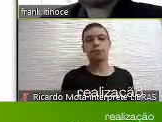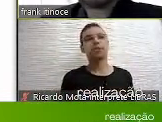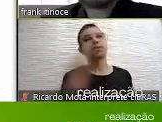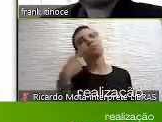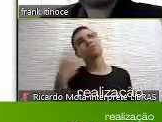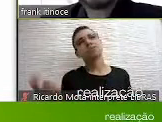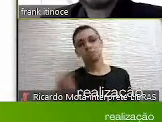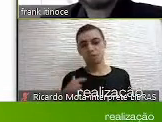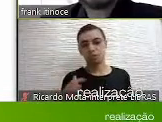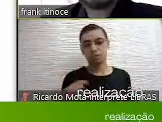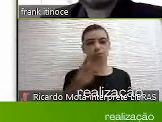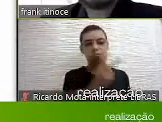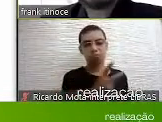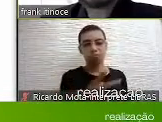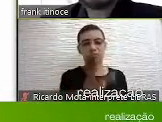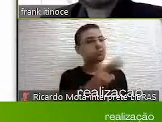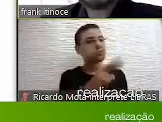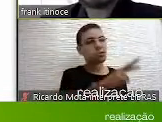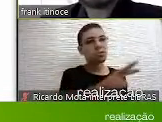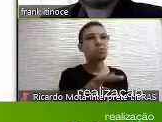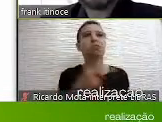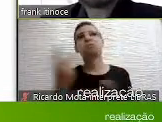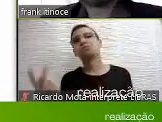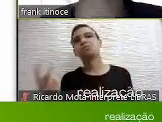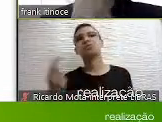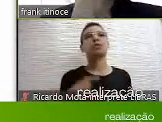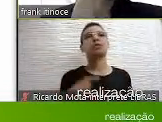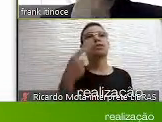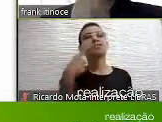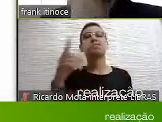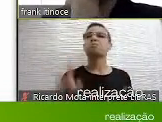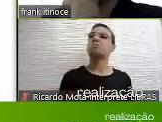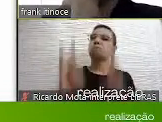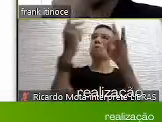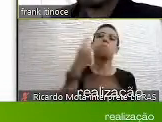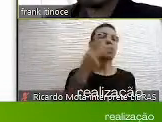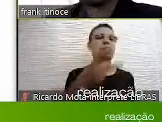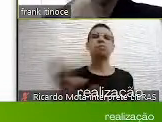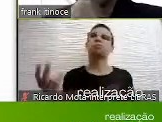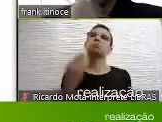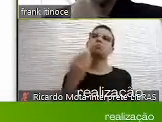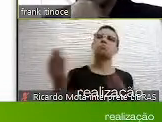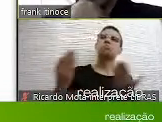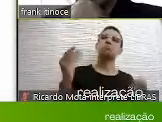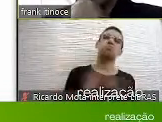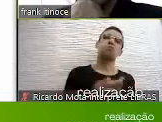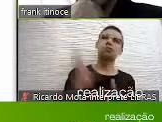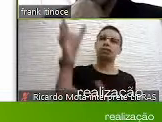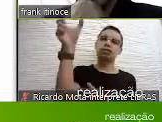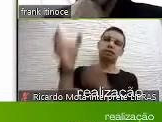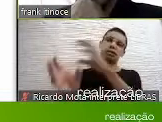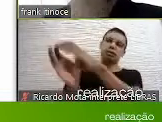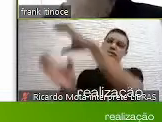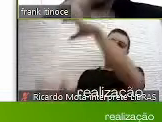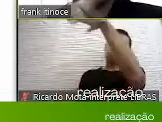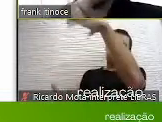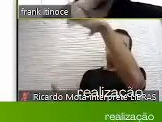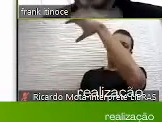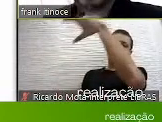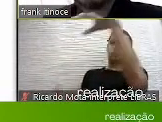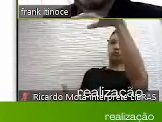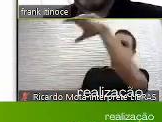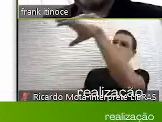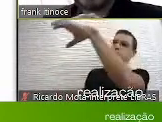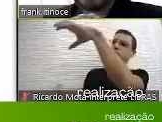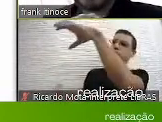vistoria, estudando uma fiscalizada no meu prédio, estou com dúvida, será que esse extintor está instalado na altura certa? Então, você